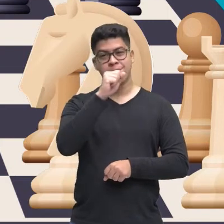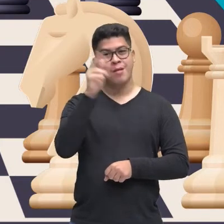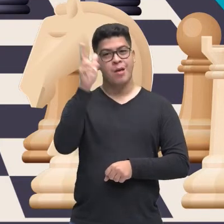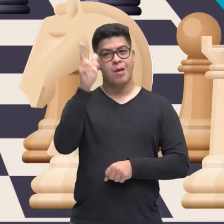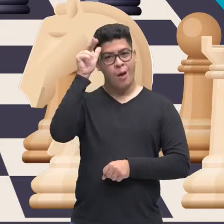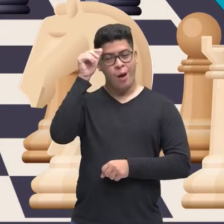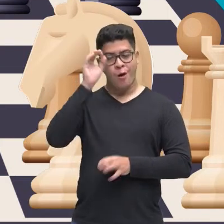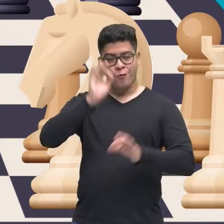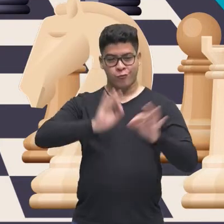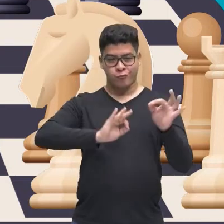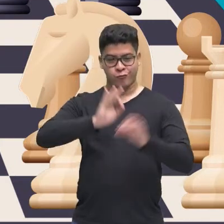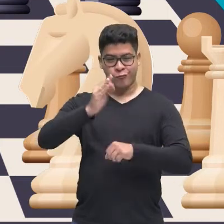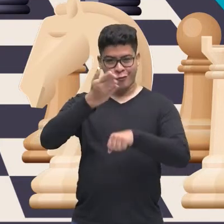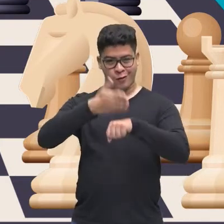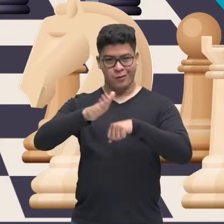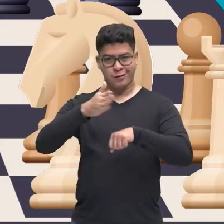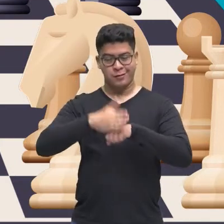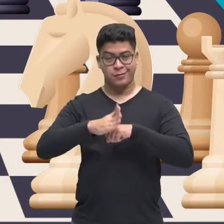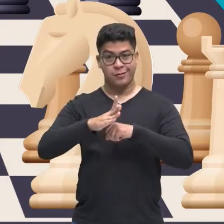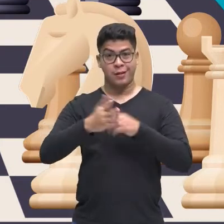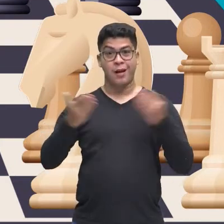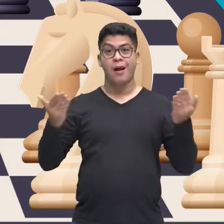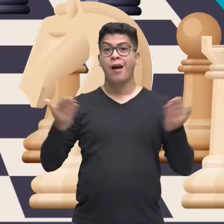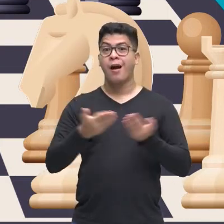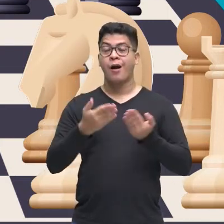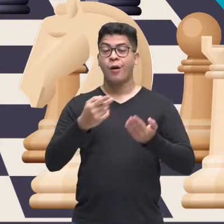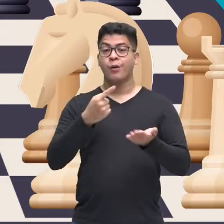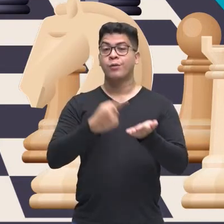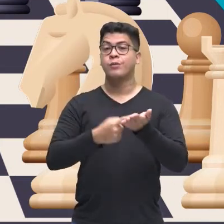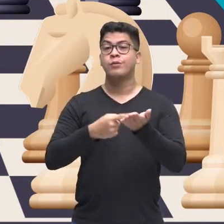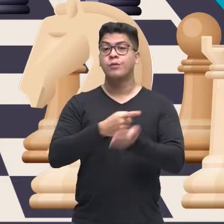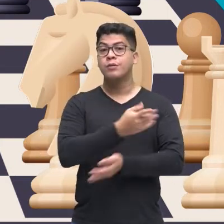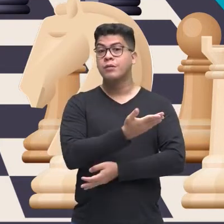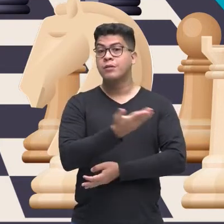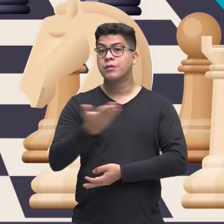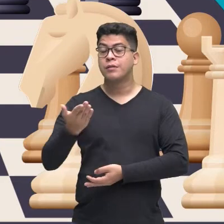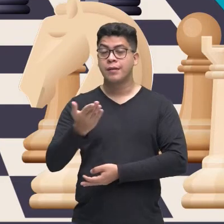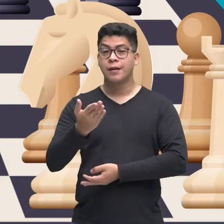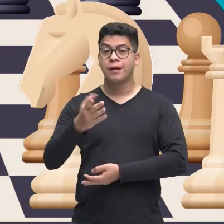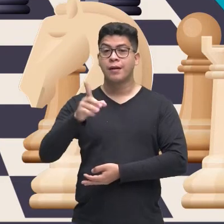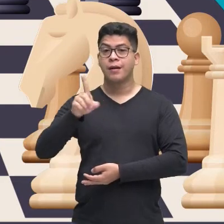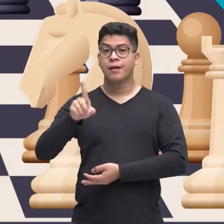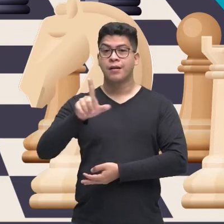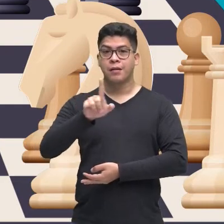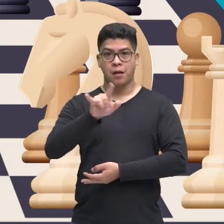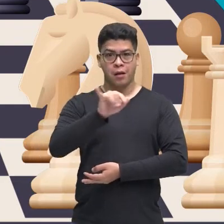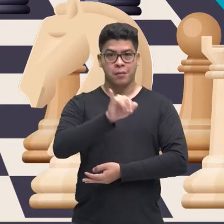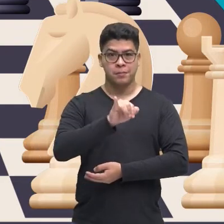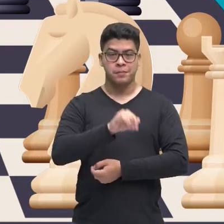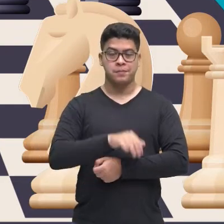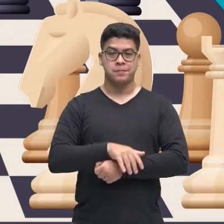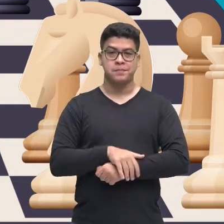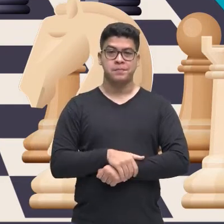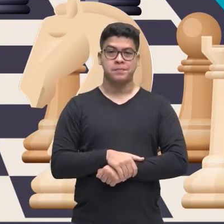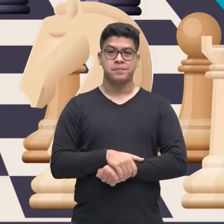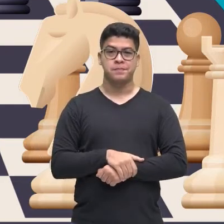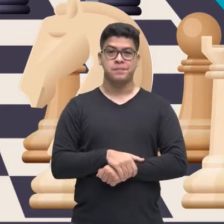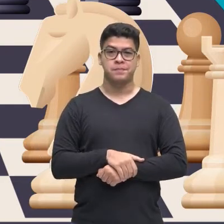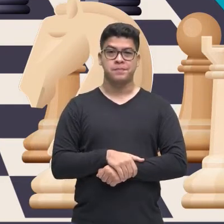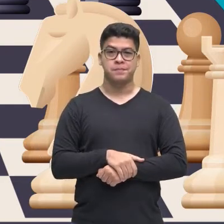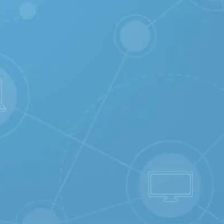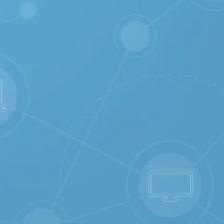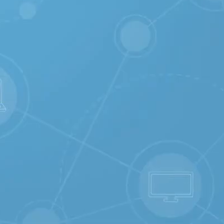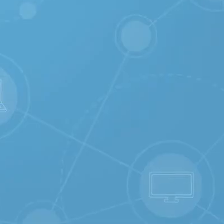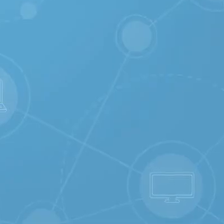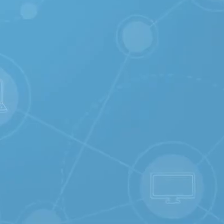pratiquem aí na casa de vocês agora eu convido todos a ficarem de olho aí na nossa BL E